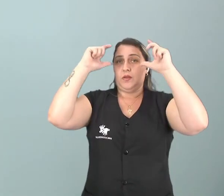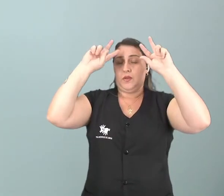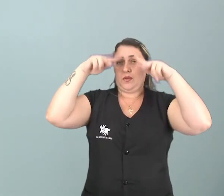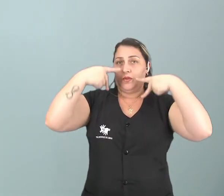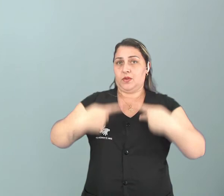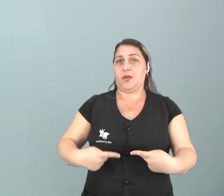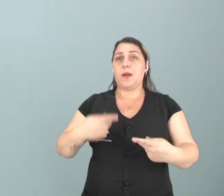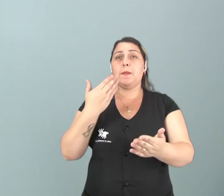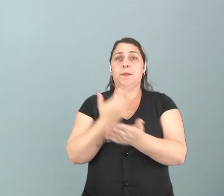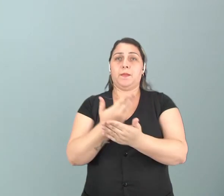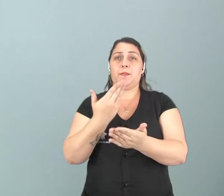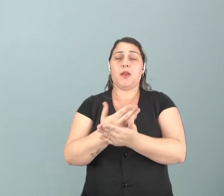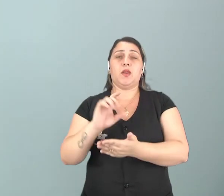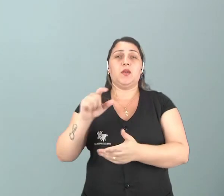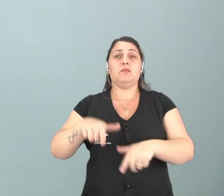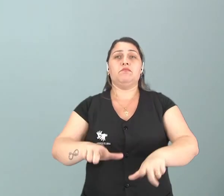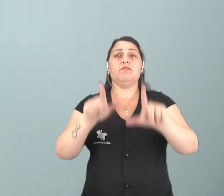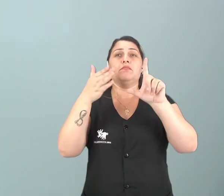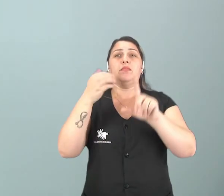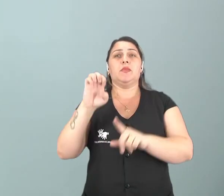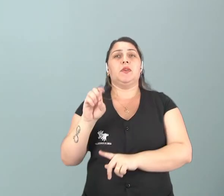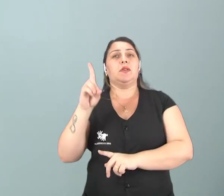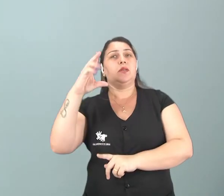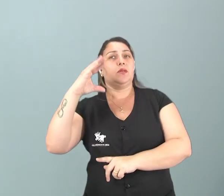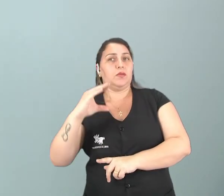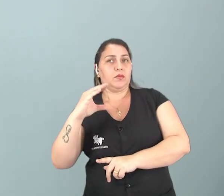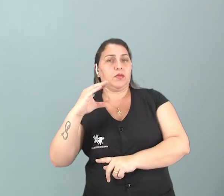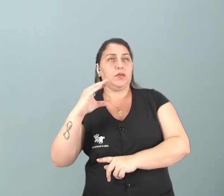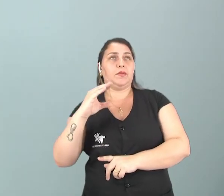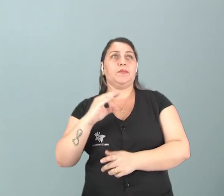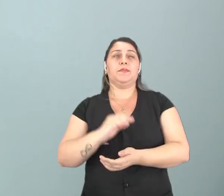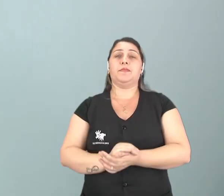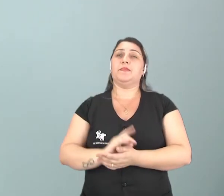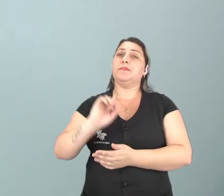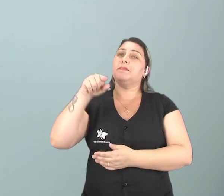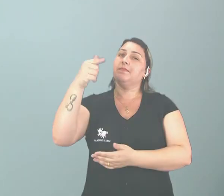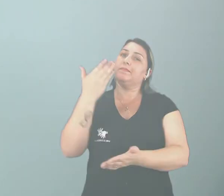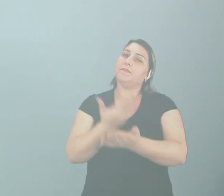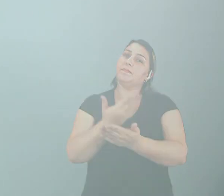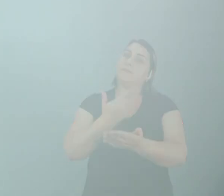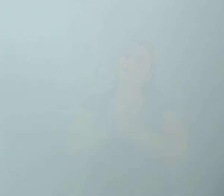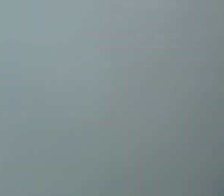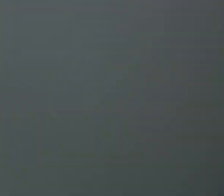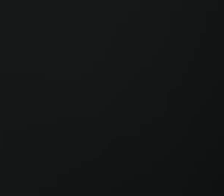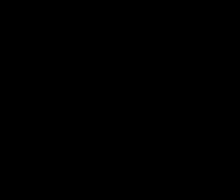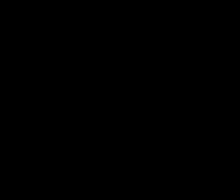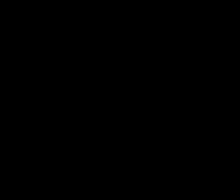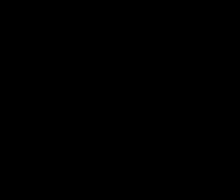Para mais aulas, é só acessar a plataforma Eduque e até a próxima aula.